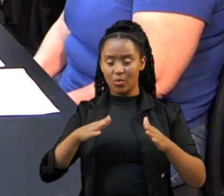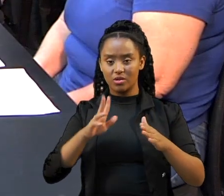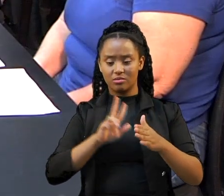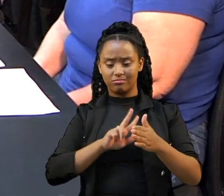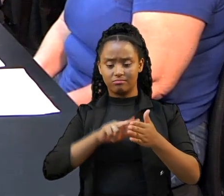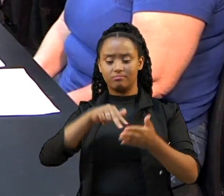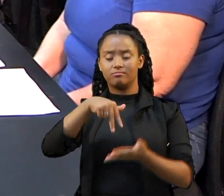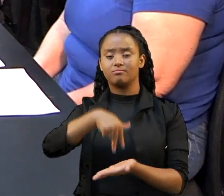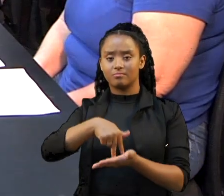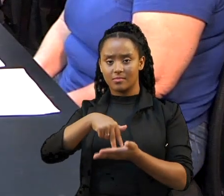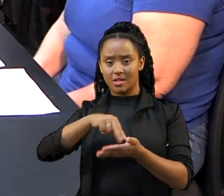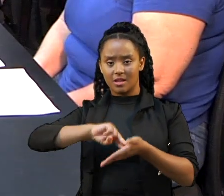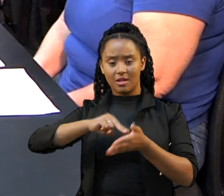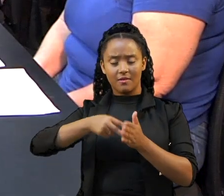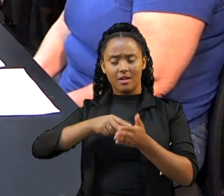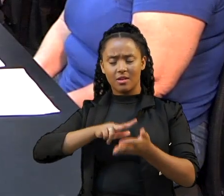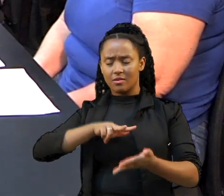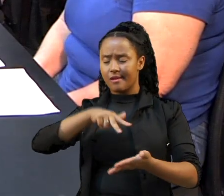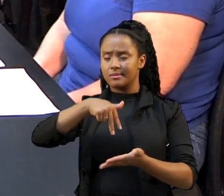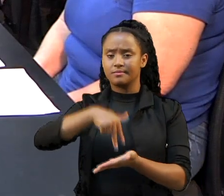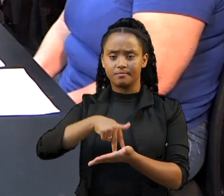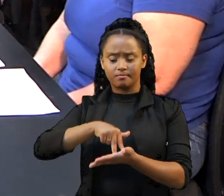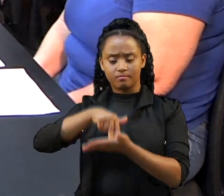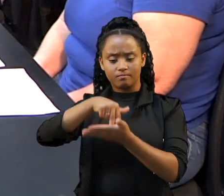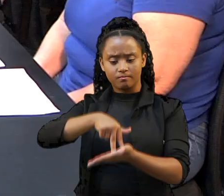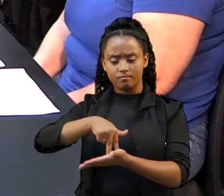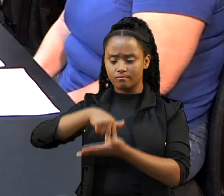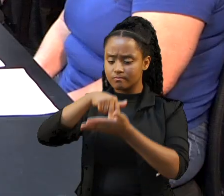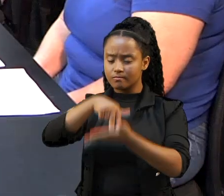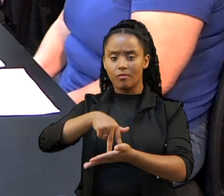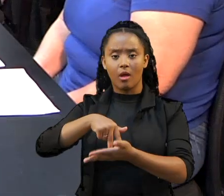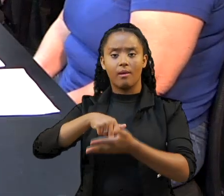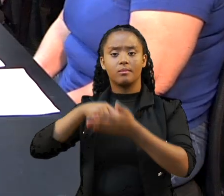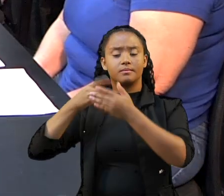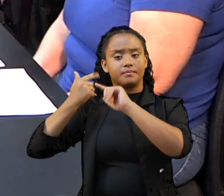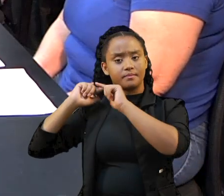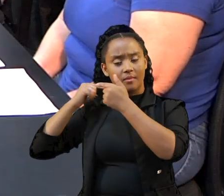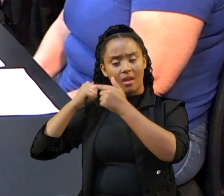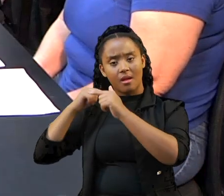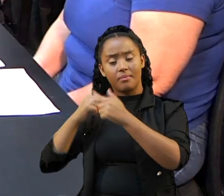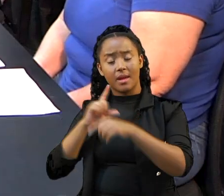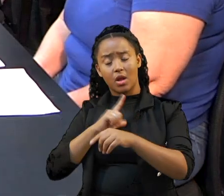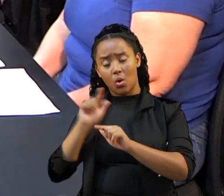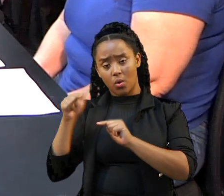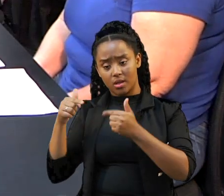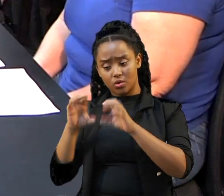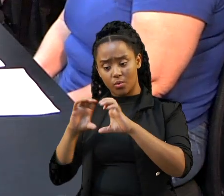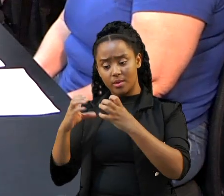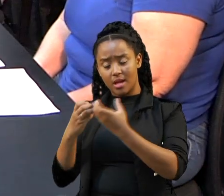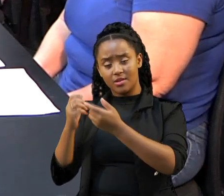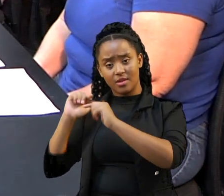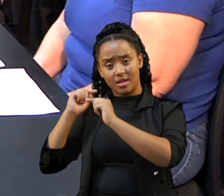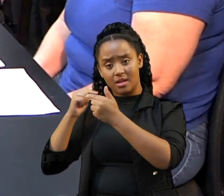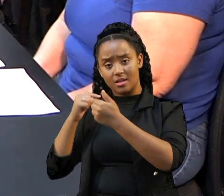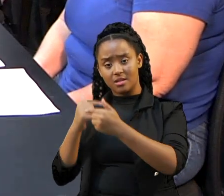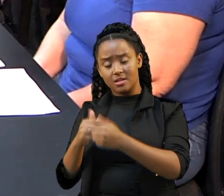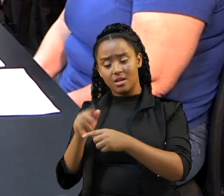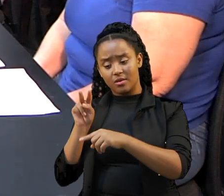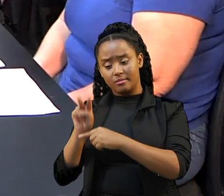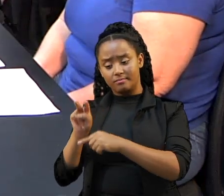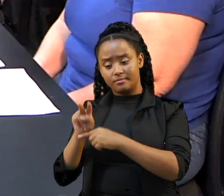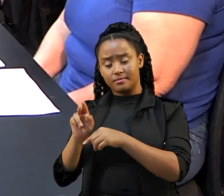das etnias, mas a tradição foi preservada. Então, os povos